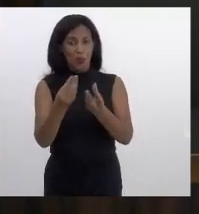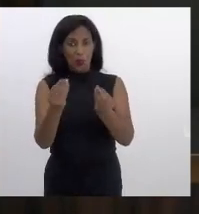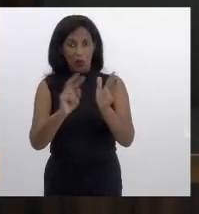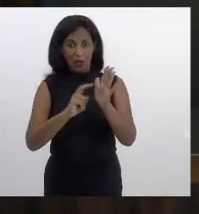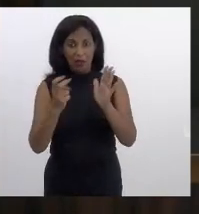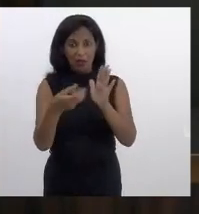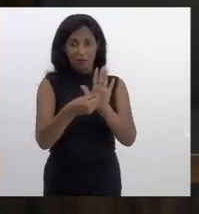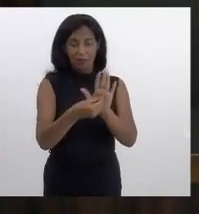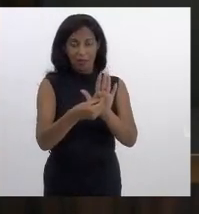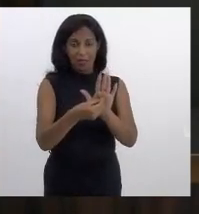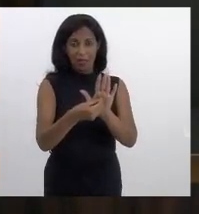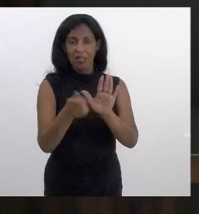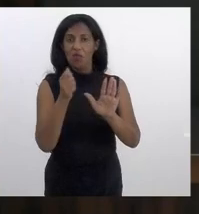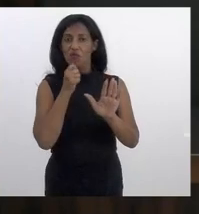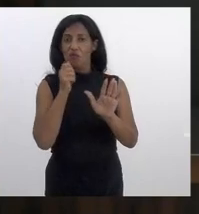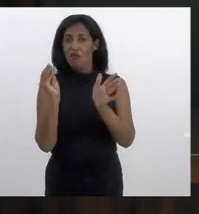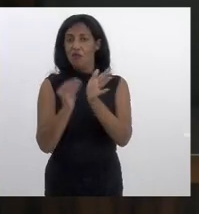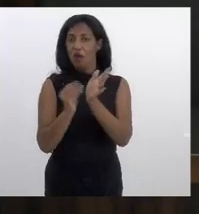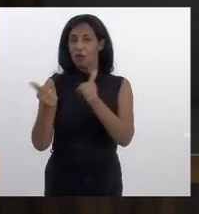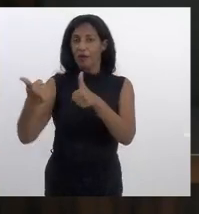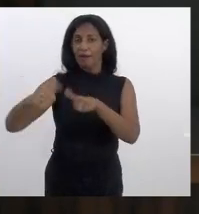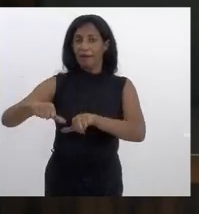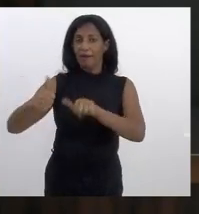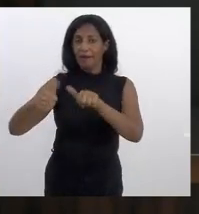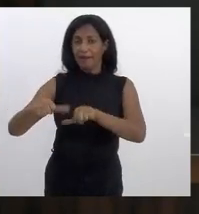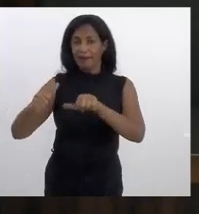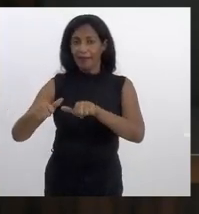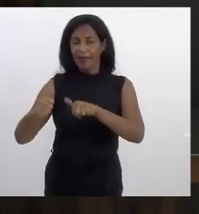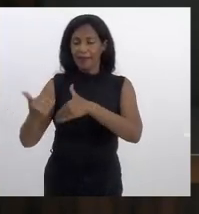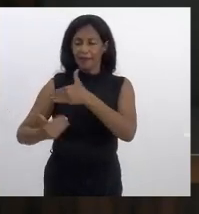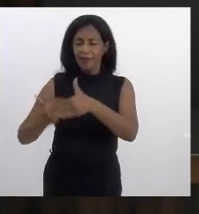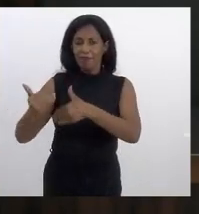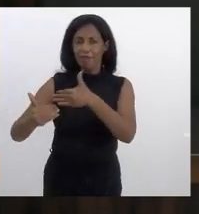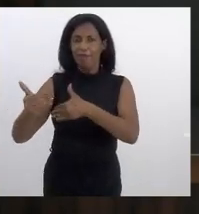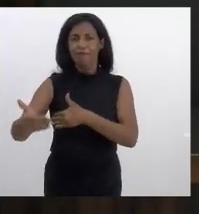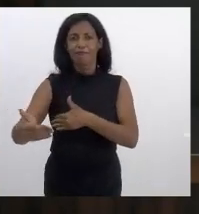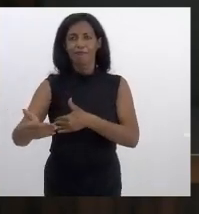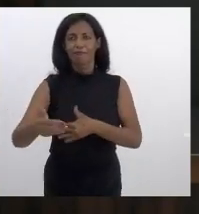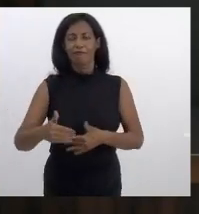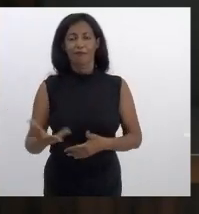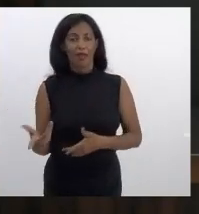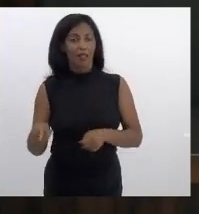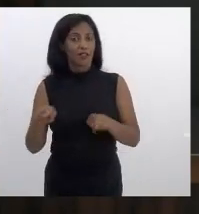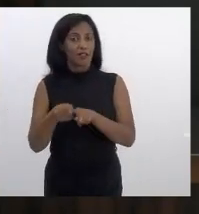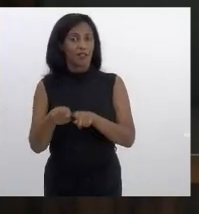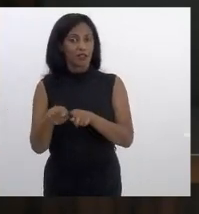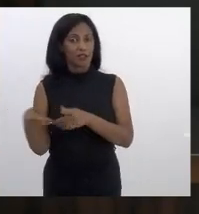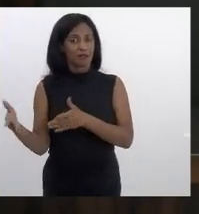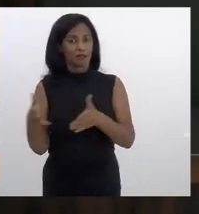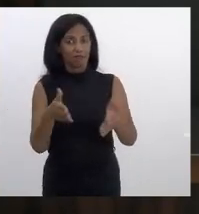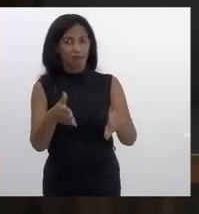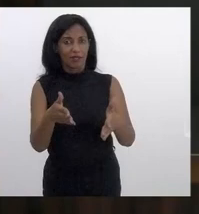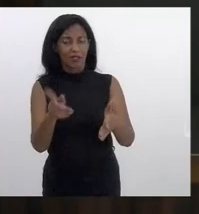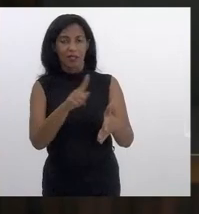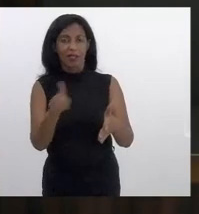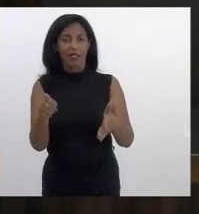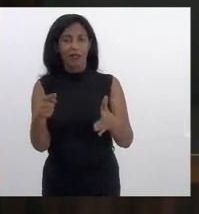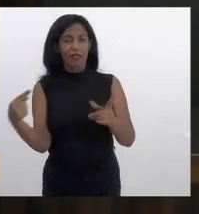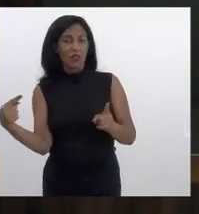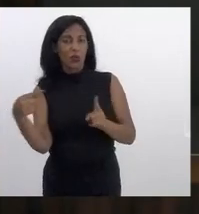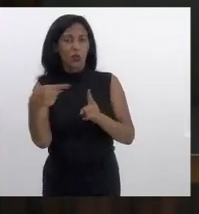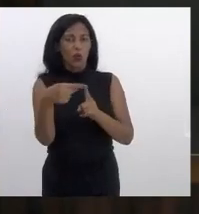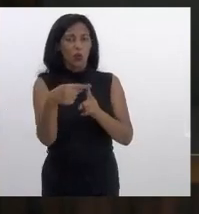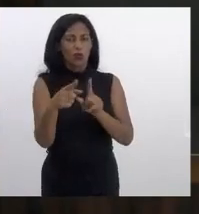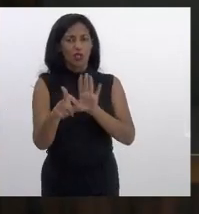dessas emendas sem uma análise muito avançada elas inclusive não seria um